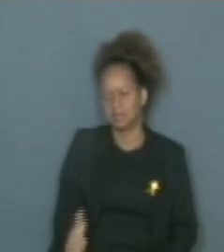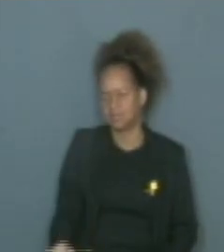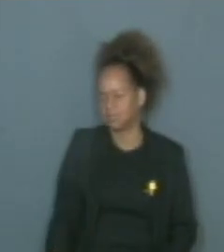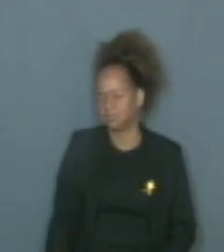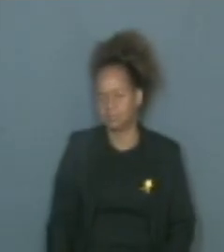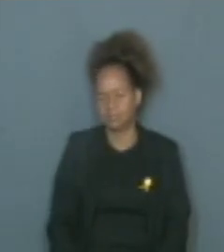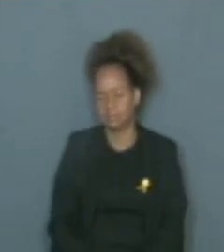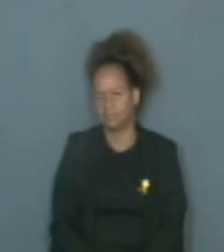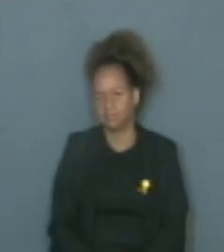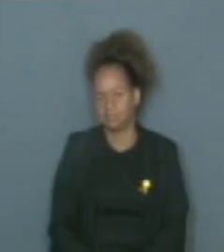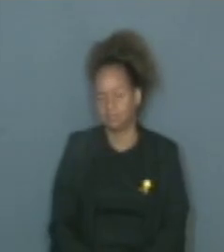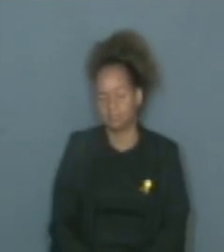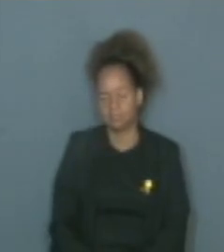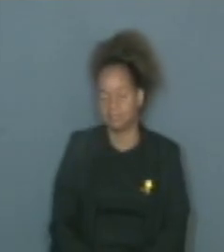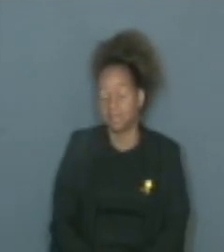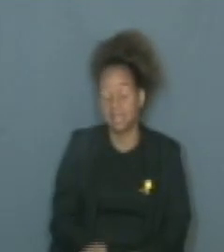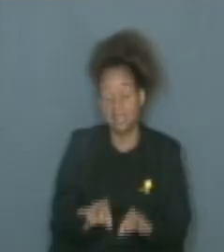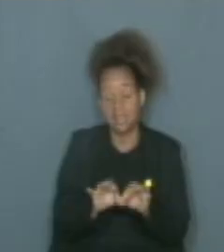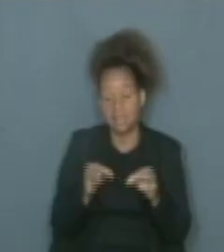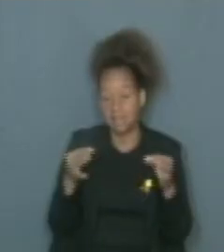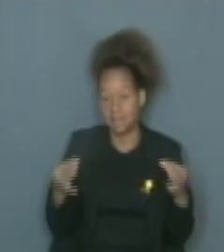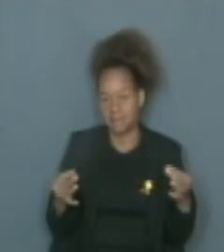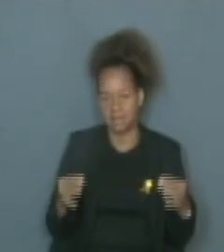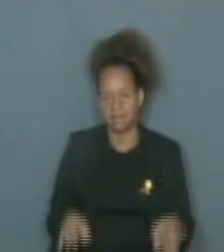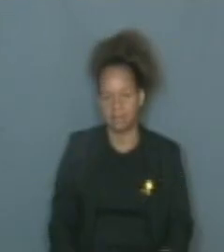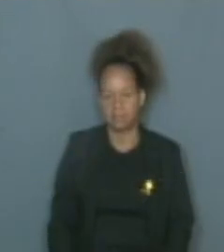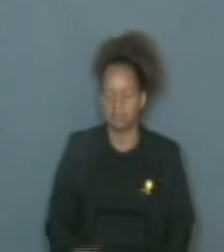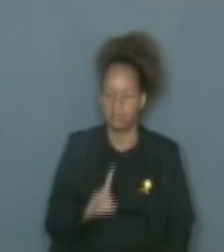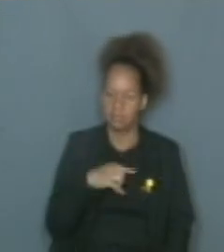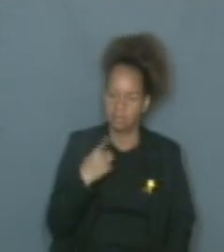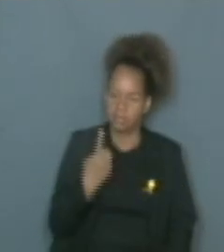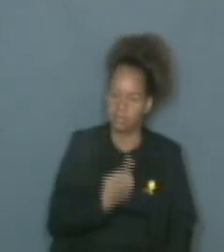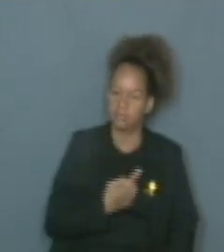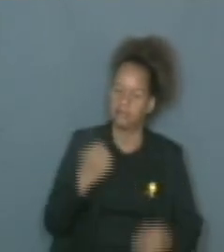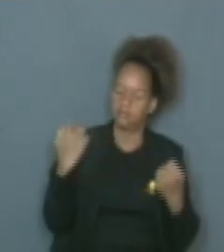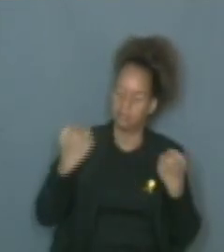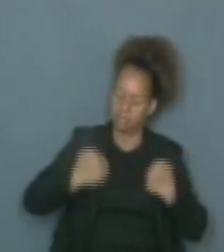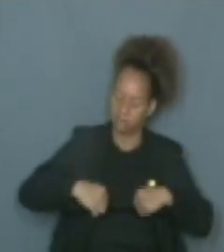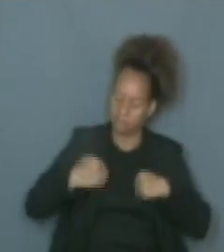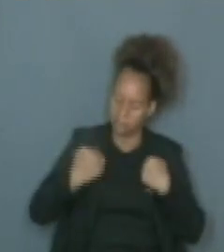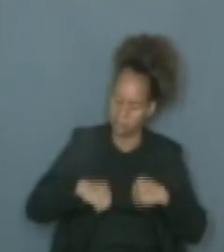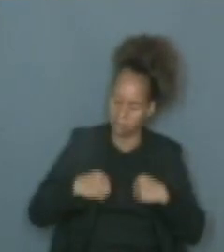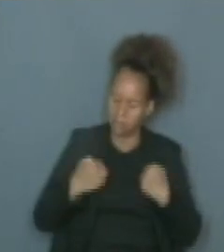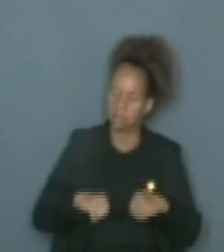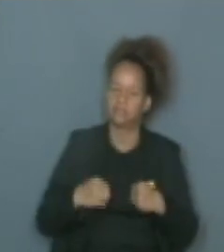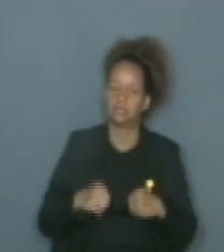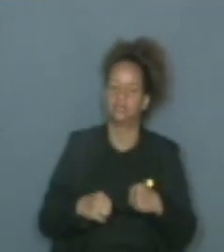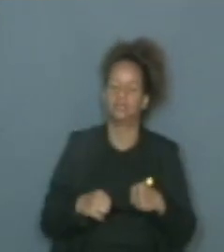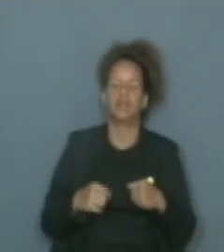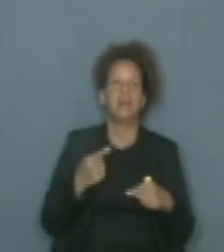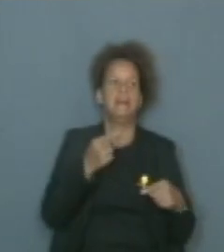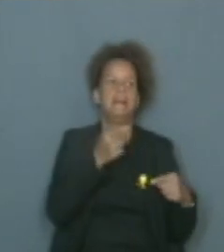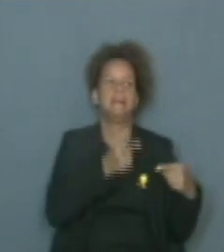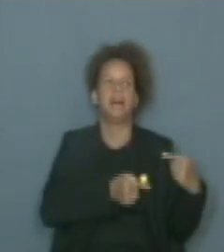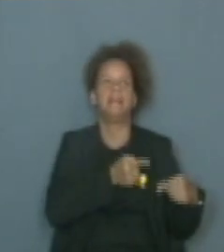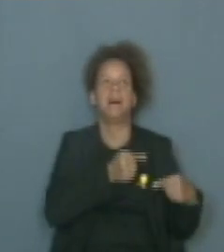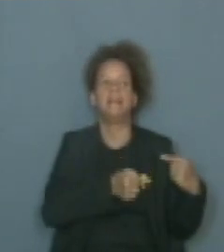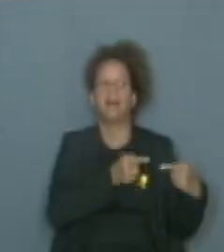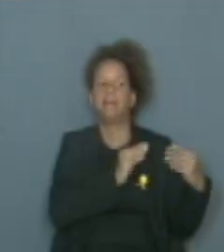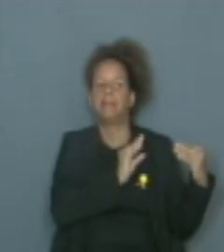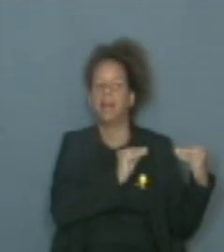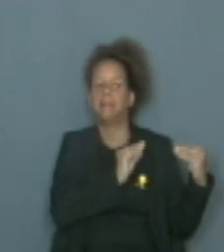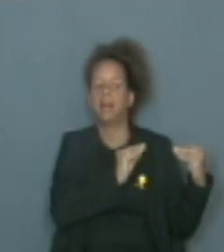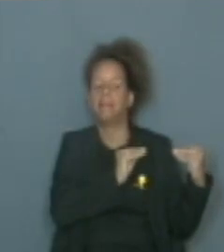fazer. É simples. Nós precisamos deixar a politicagem de lado